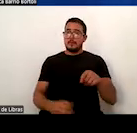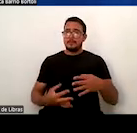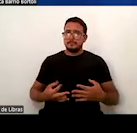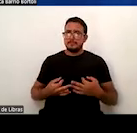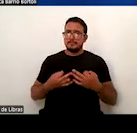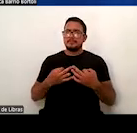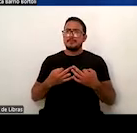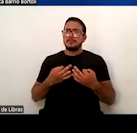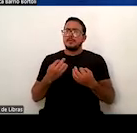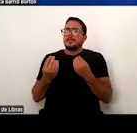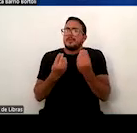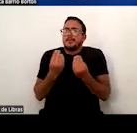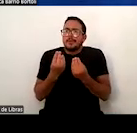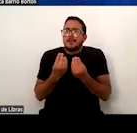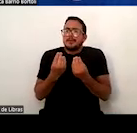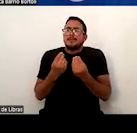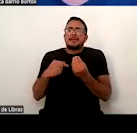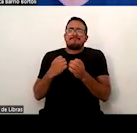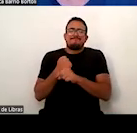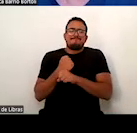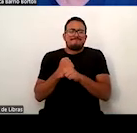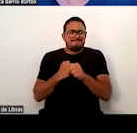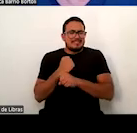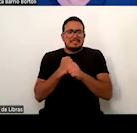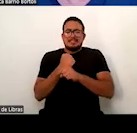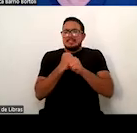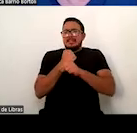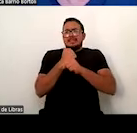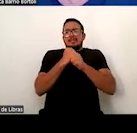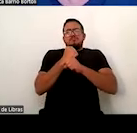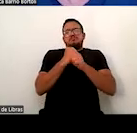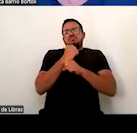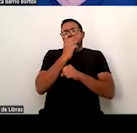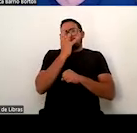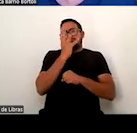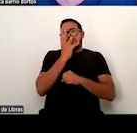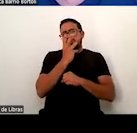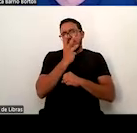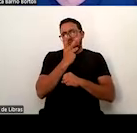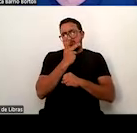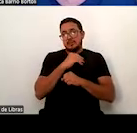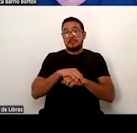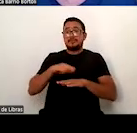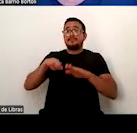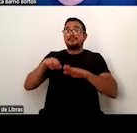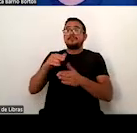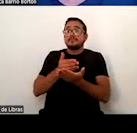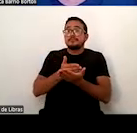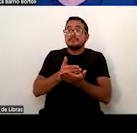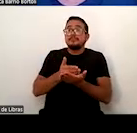de vários anos. Então, ele pode começar, como a gente coloca aqui na imagem, como um aglomerado de